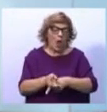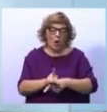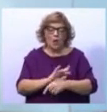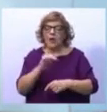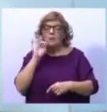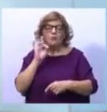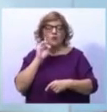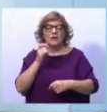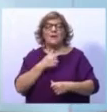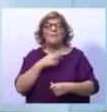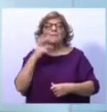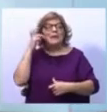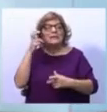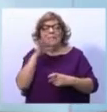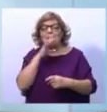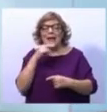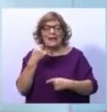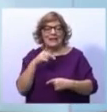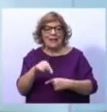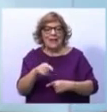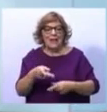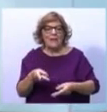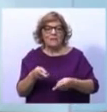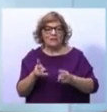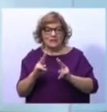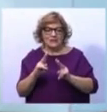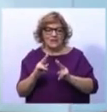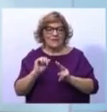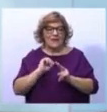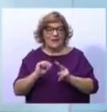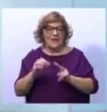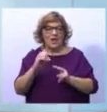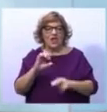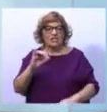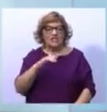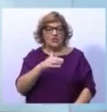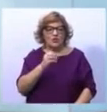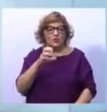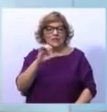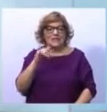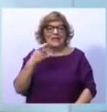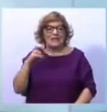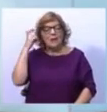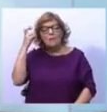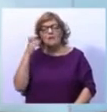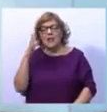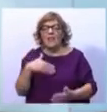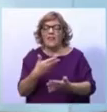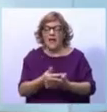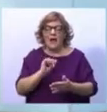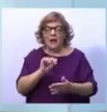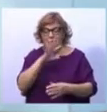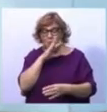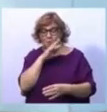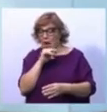importantíssimo. Aquele prazer que aquela mãe vai ter, com aquela libertação da oxitocina, a hormona do prazer, que vai ajudar a que